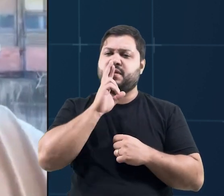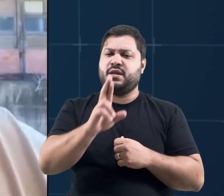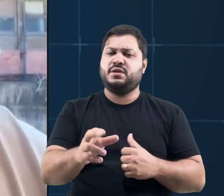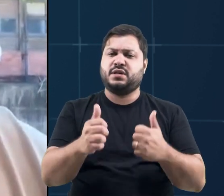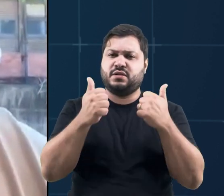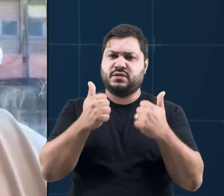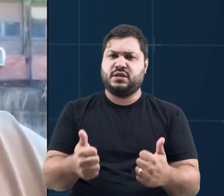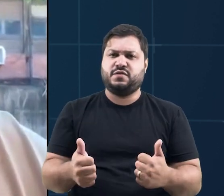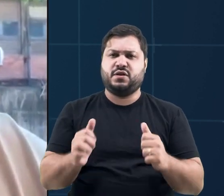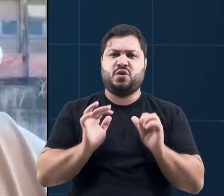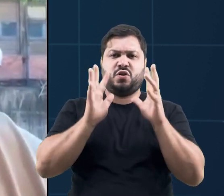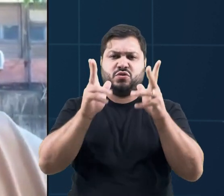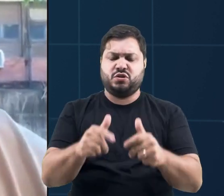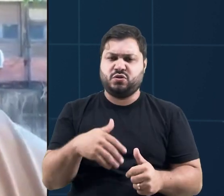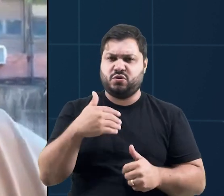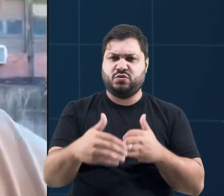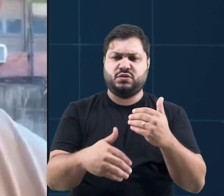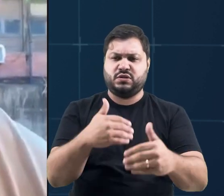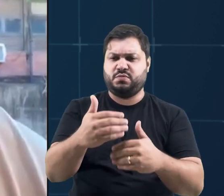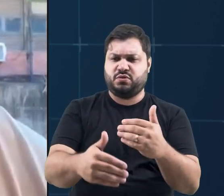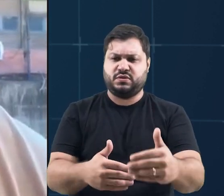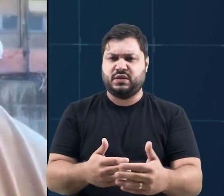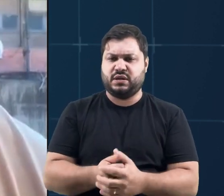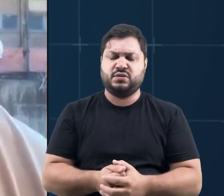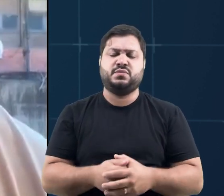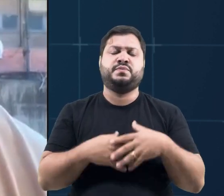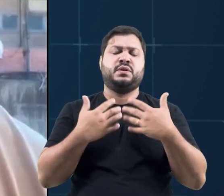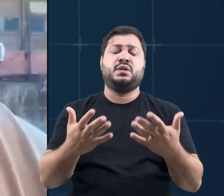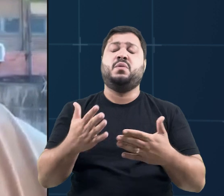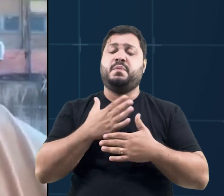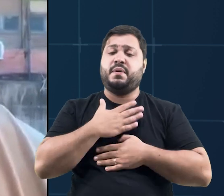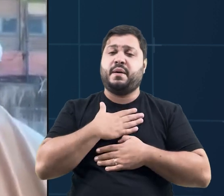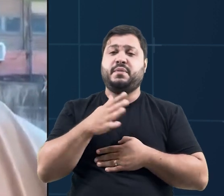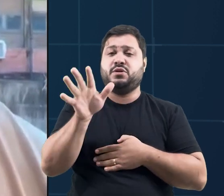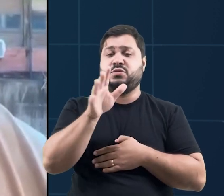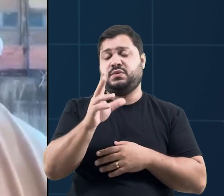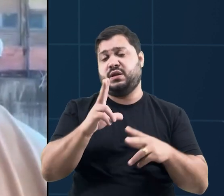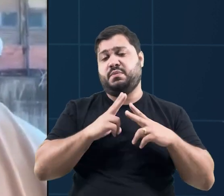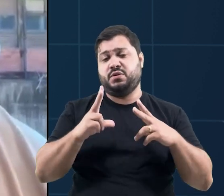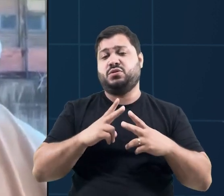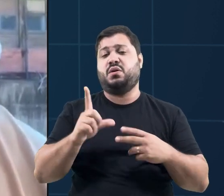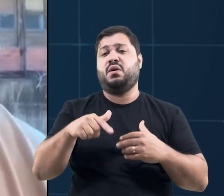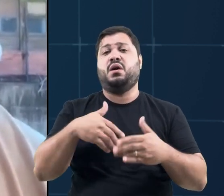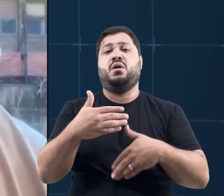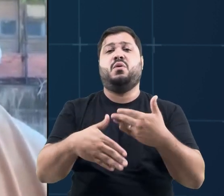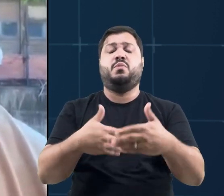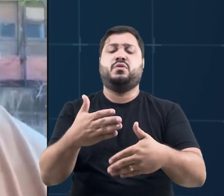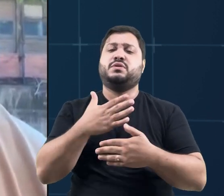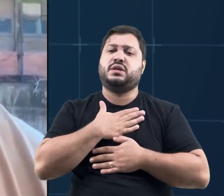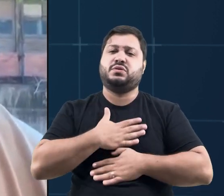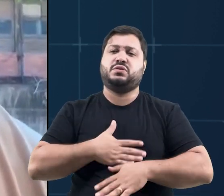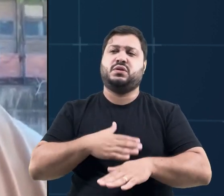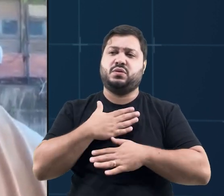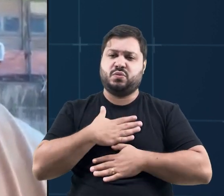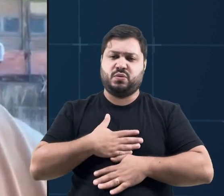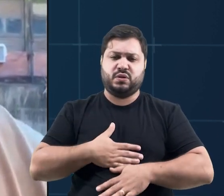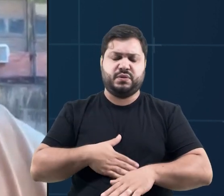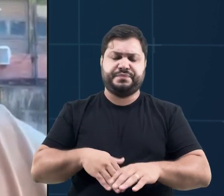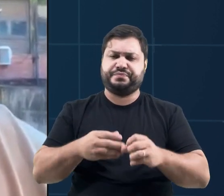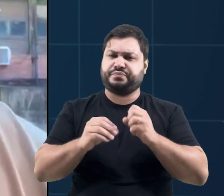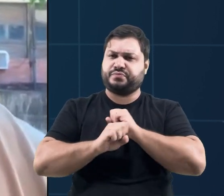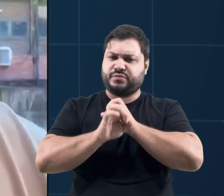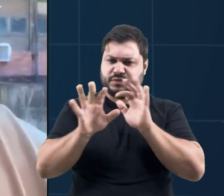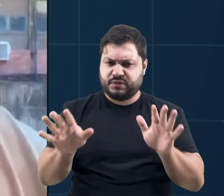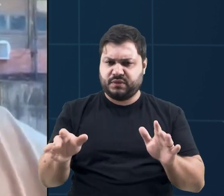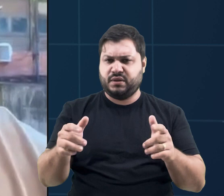gente tenha resultados satisfatórios em todos esses processos, né? Então, para mim, de maneira pessoal, vem sido um processo muito